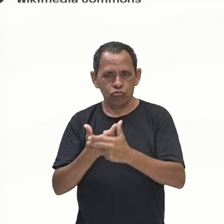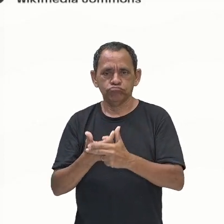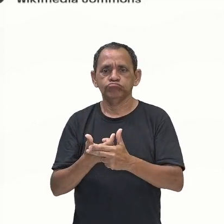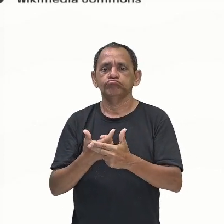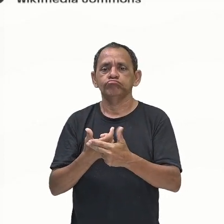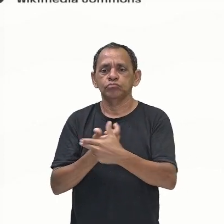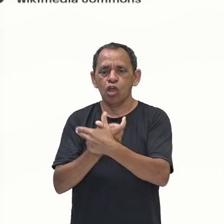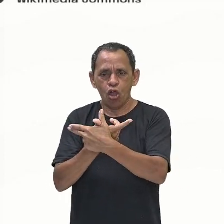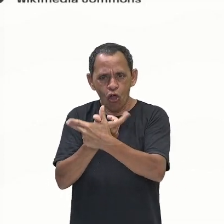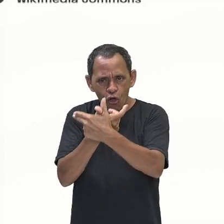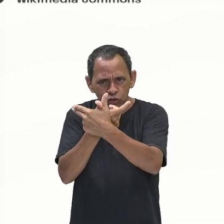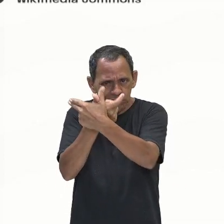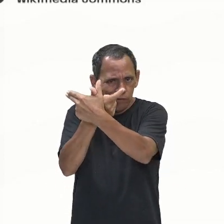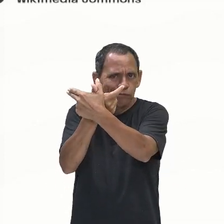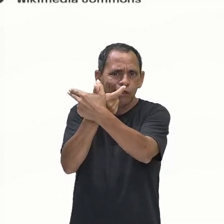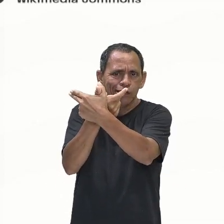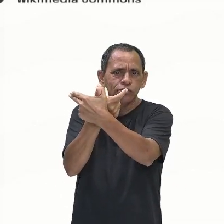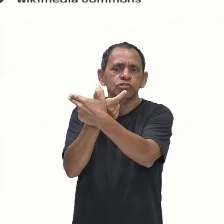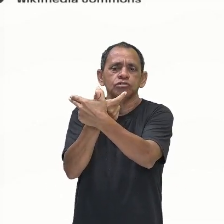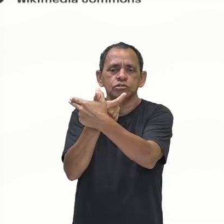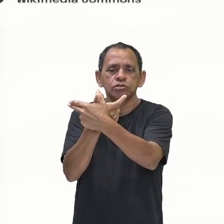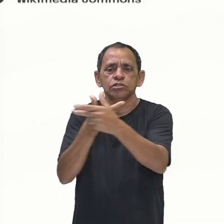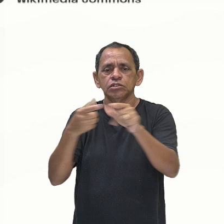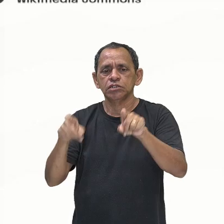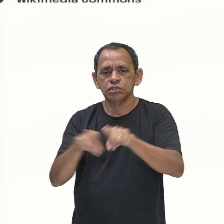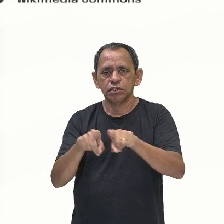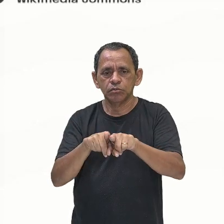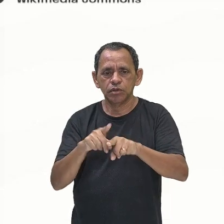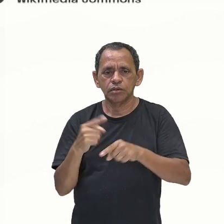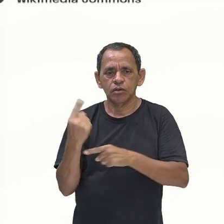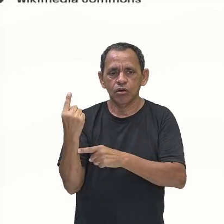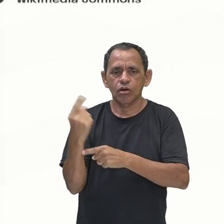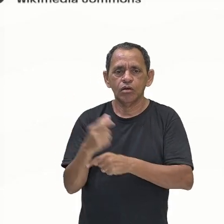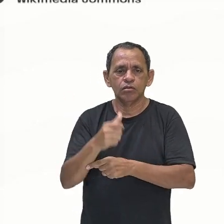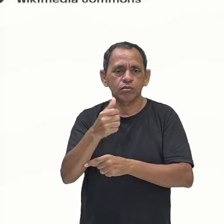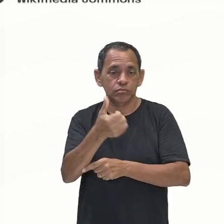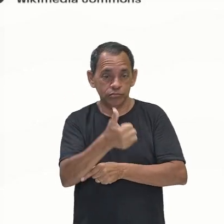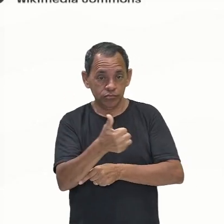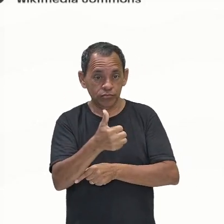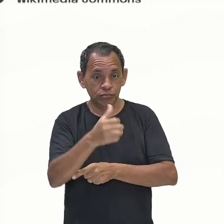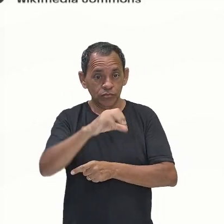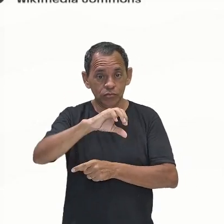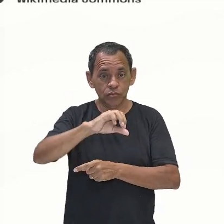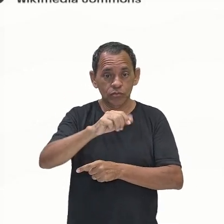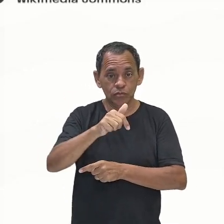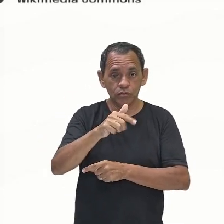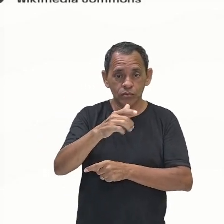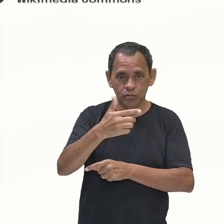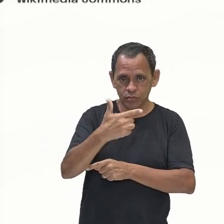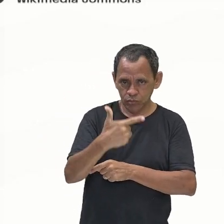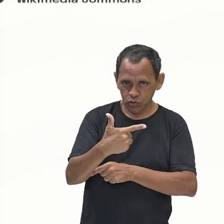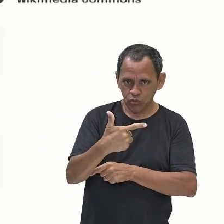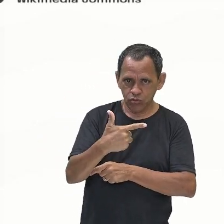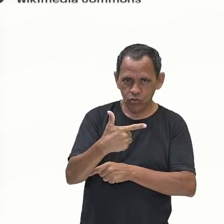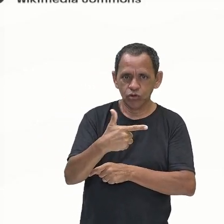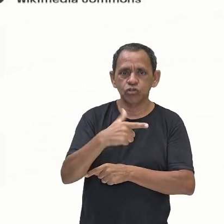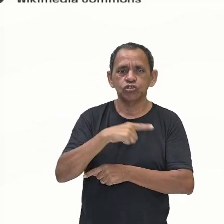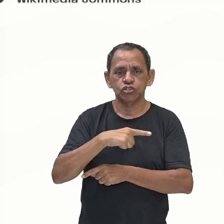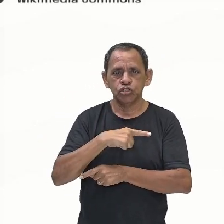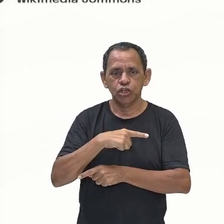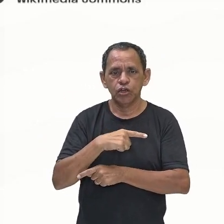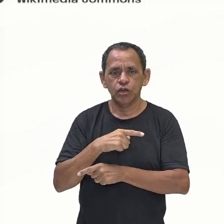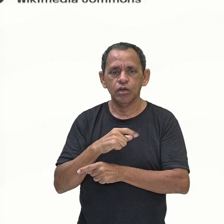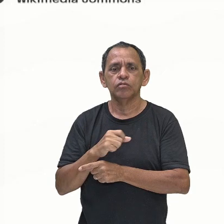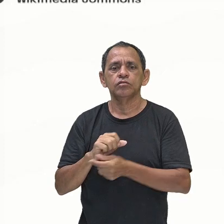seu número 1, hoje já está em 9, tá? O satélite, então nós tivemos satélite Landsat